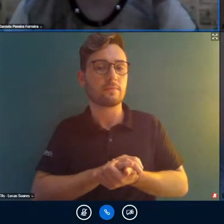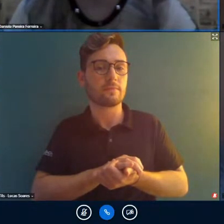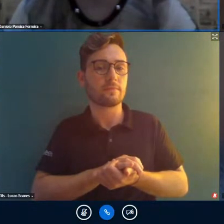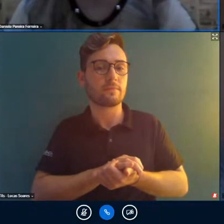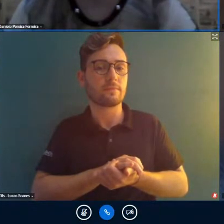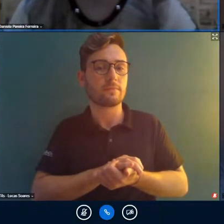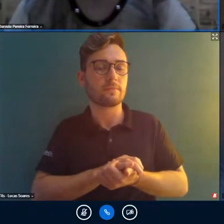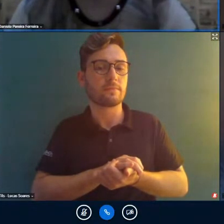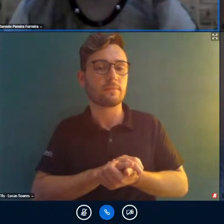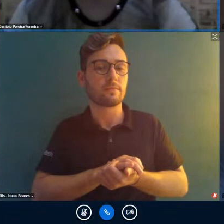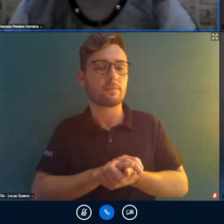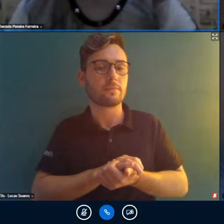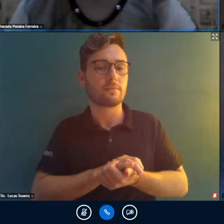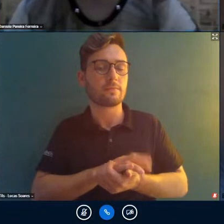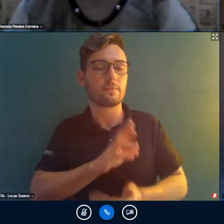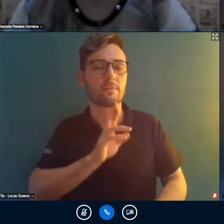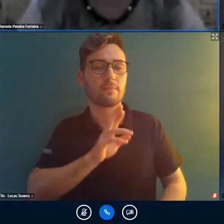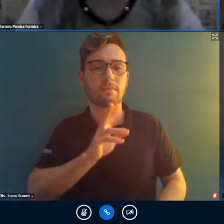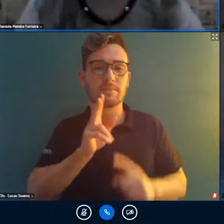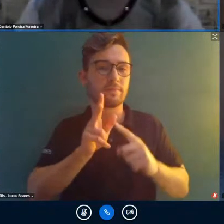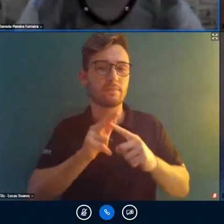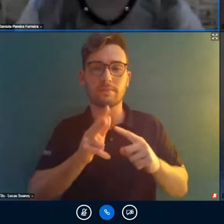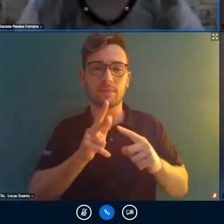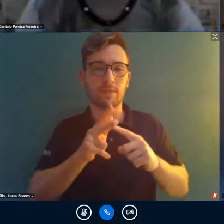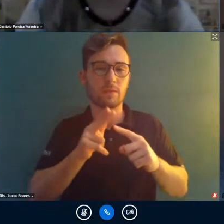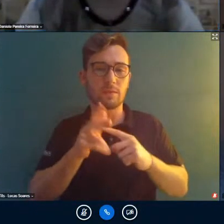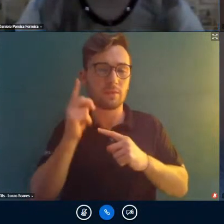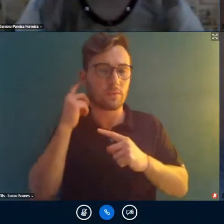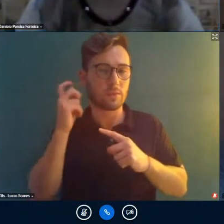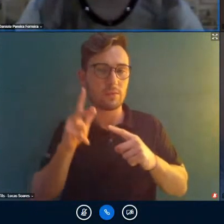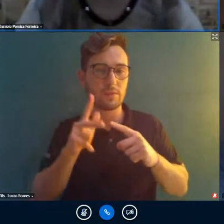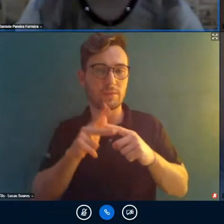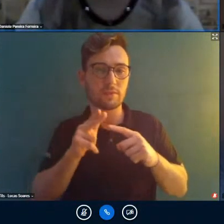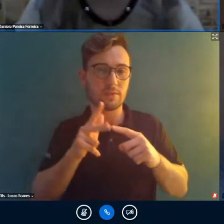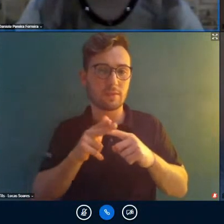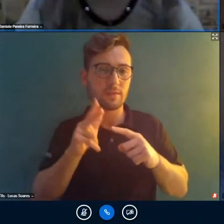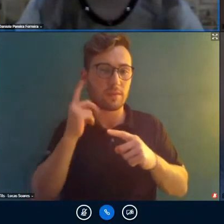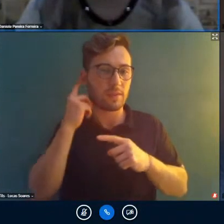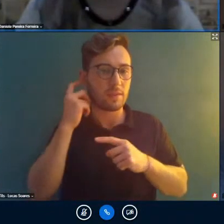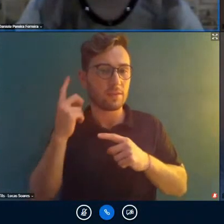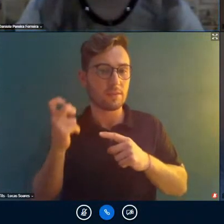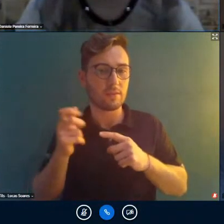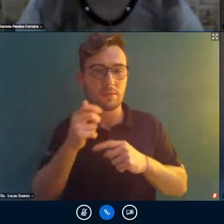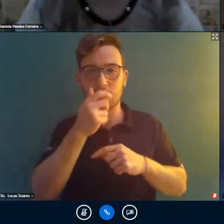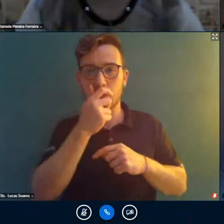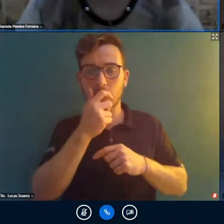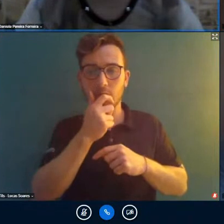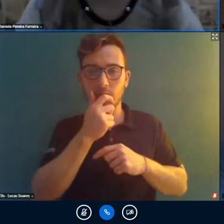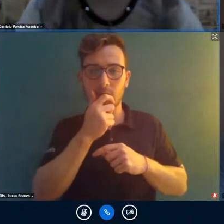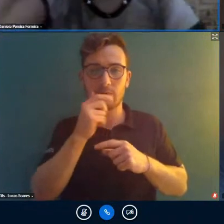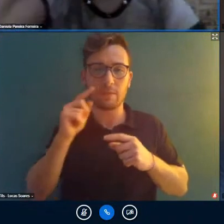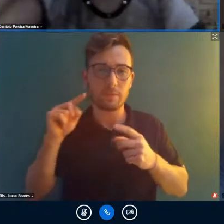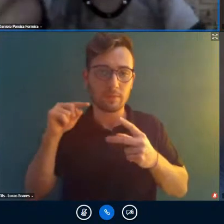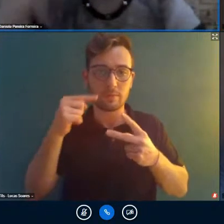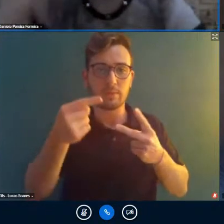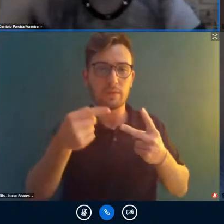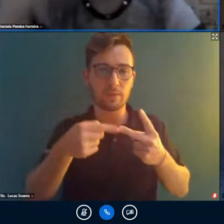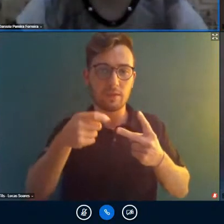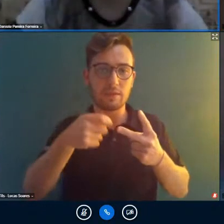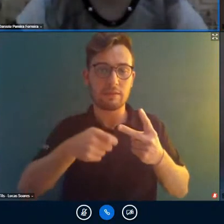A resposta do professor. Travou o teu áudio? E eu acho, então, a gente passa para a próxima.